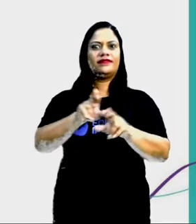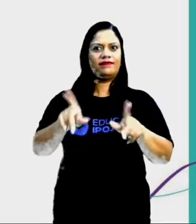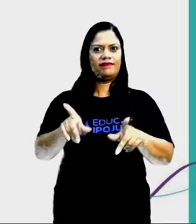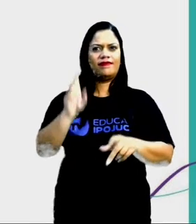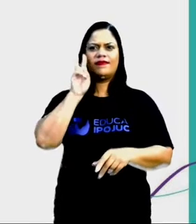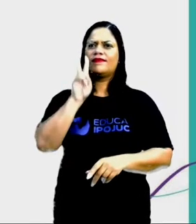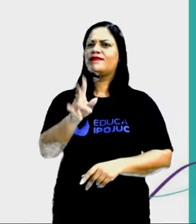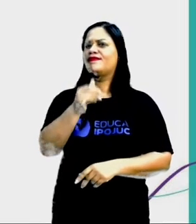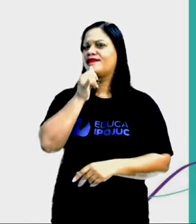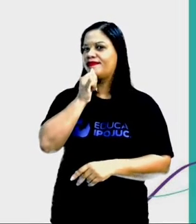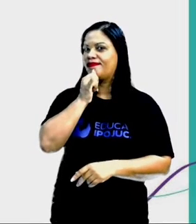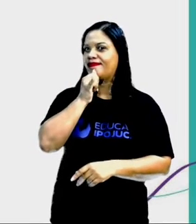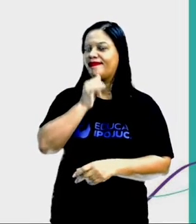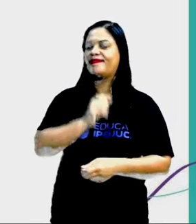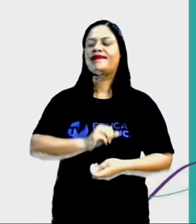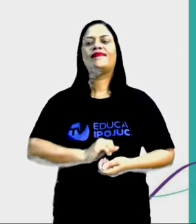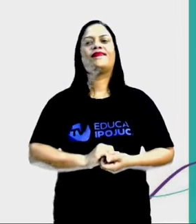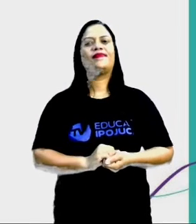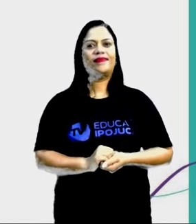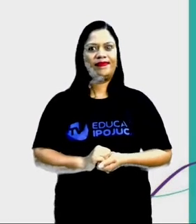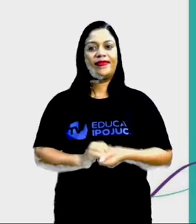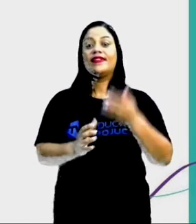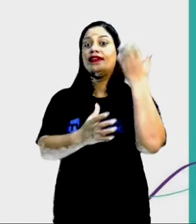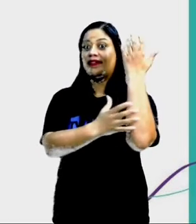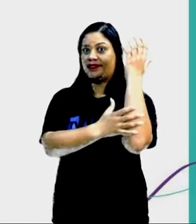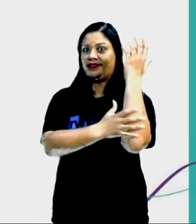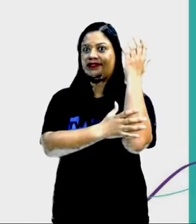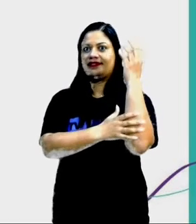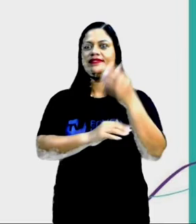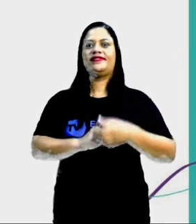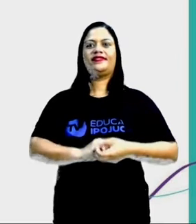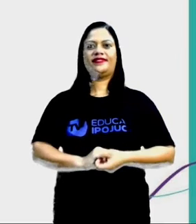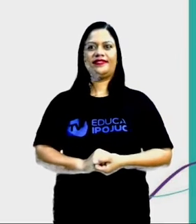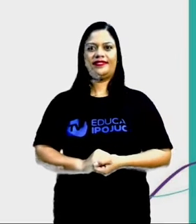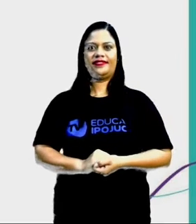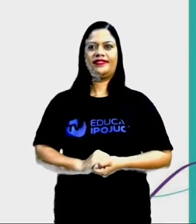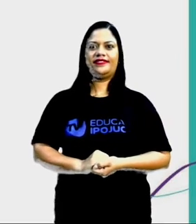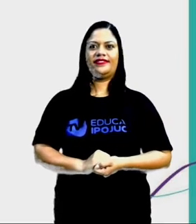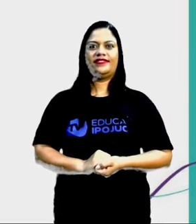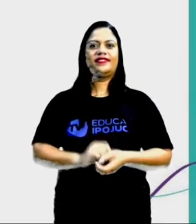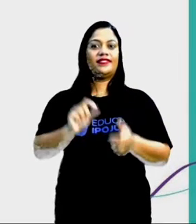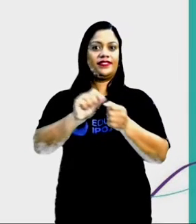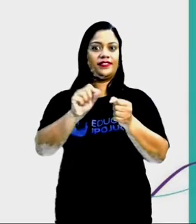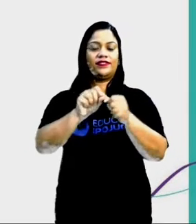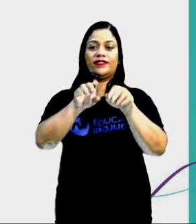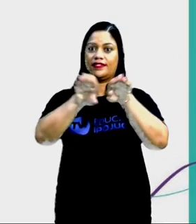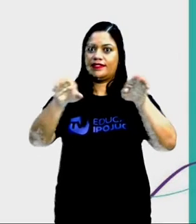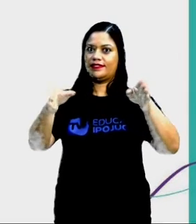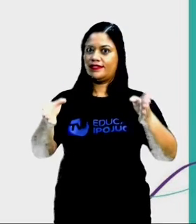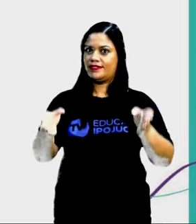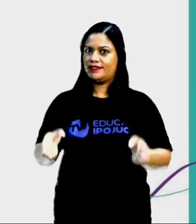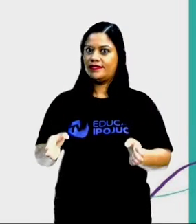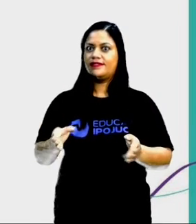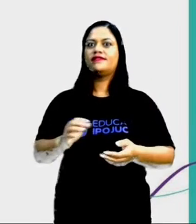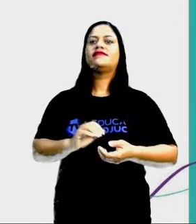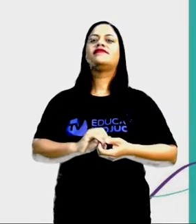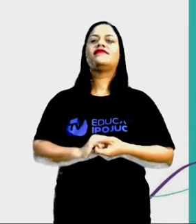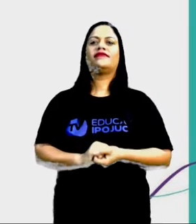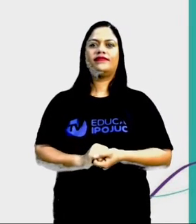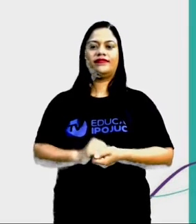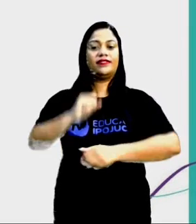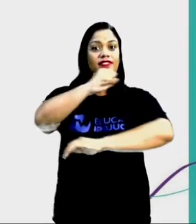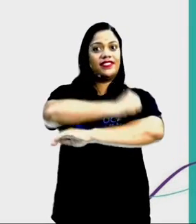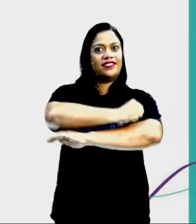os exemplos? A madeira. Com a madeira se faz a mesa de madeira,